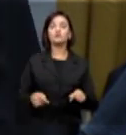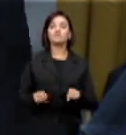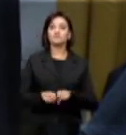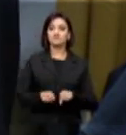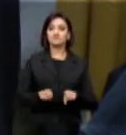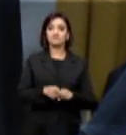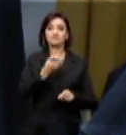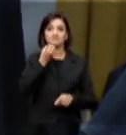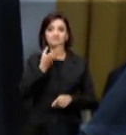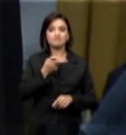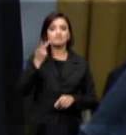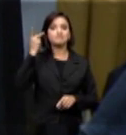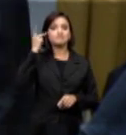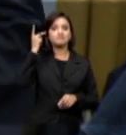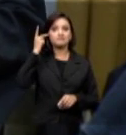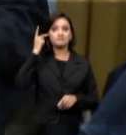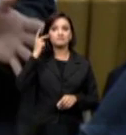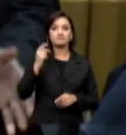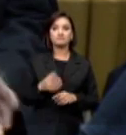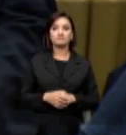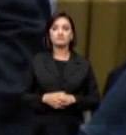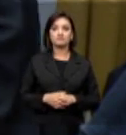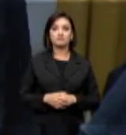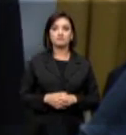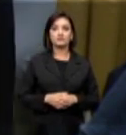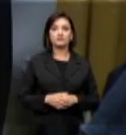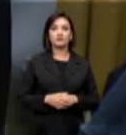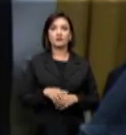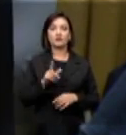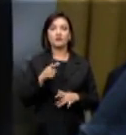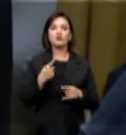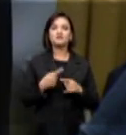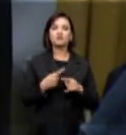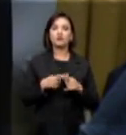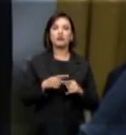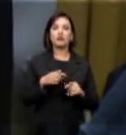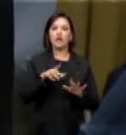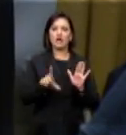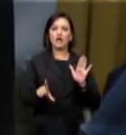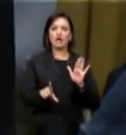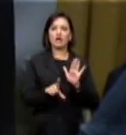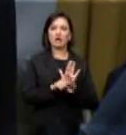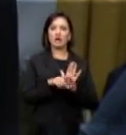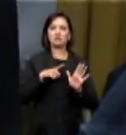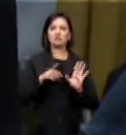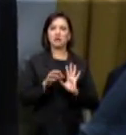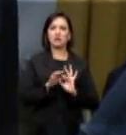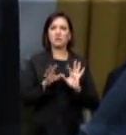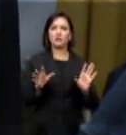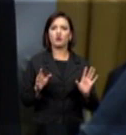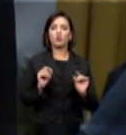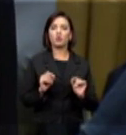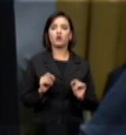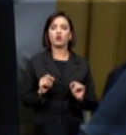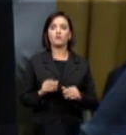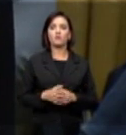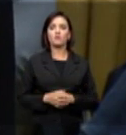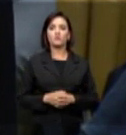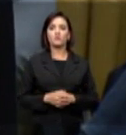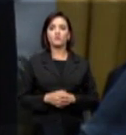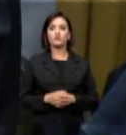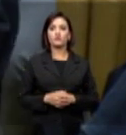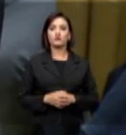curso no Estado de São Paulo e que decorre diretamente também da Lei 13.448, é a implementação do